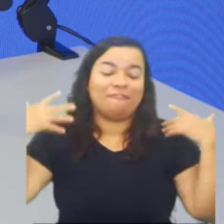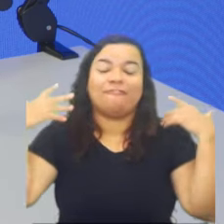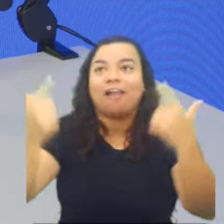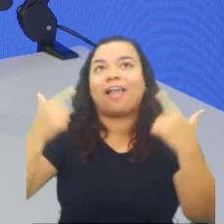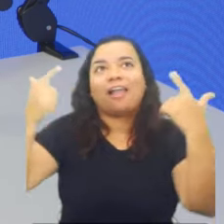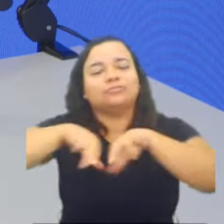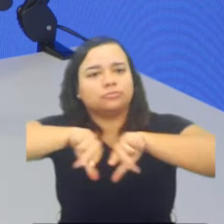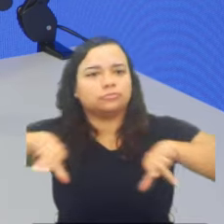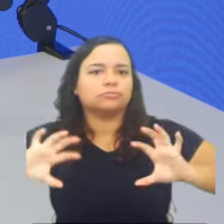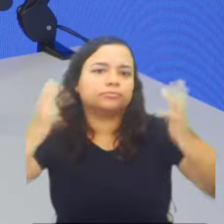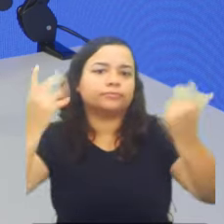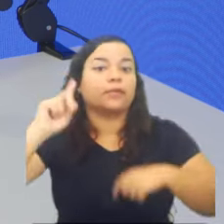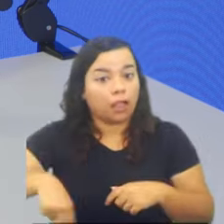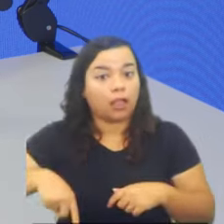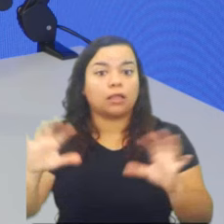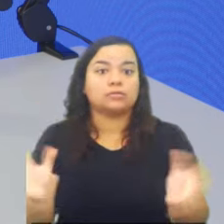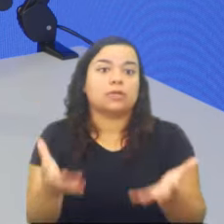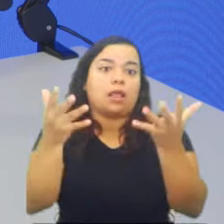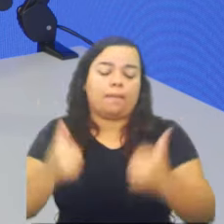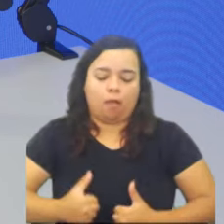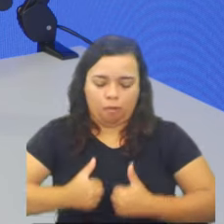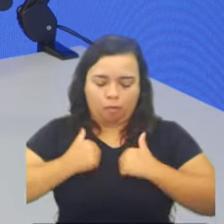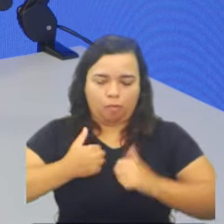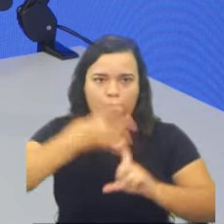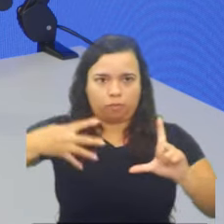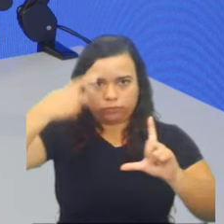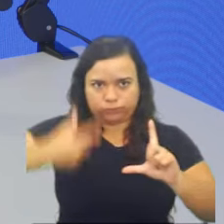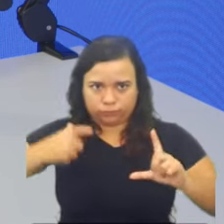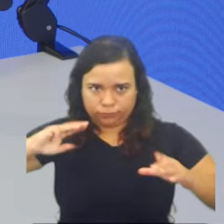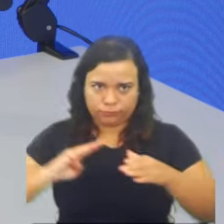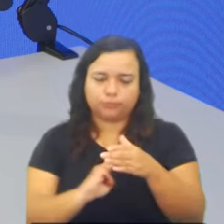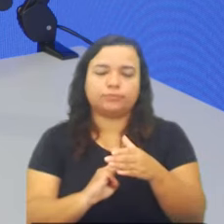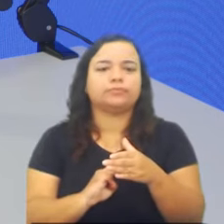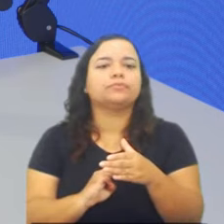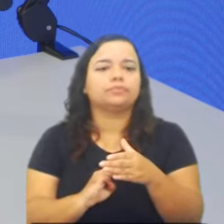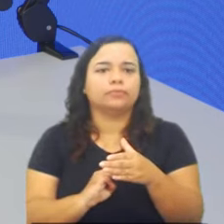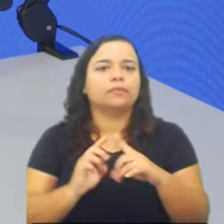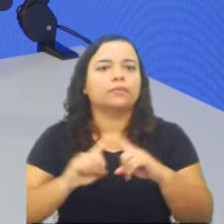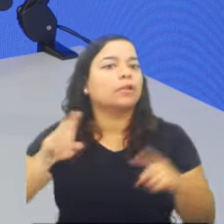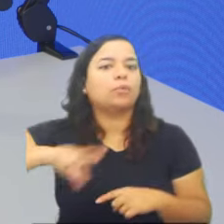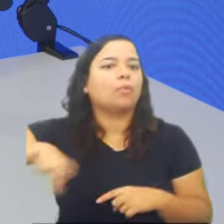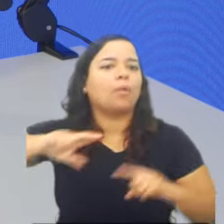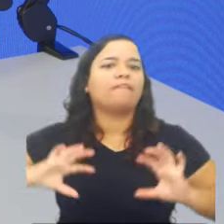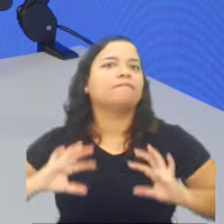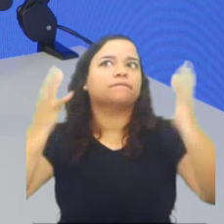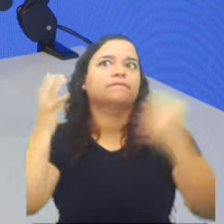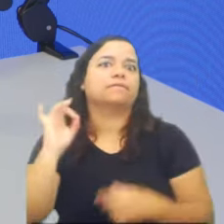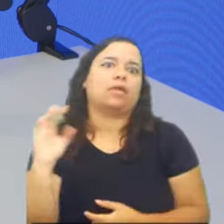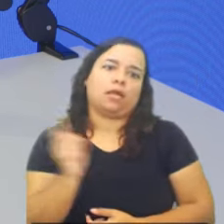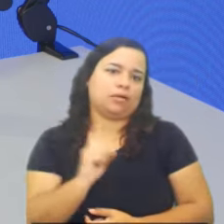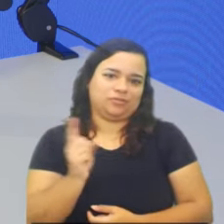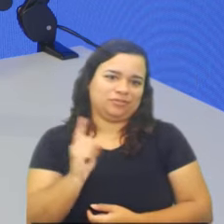comunidade LGBT que é a celebração do orgulho mesmo né de ser LGBT eh não não é só festa